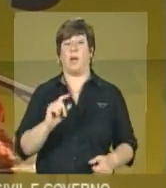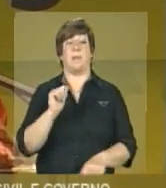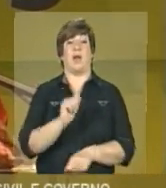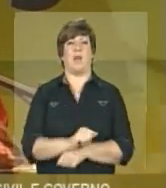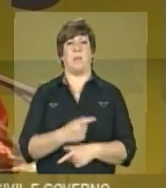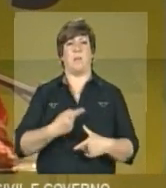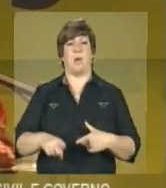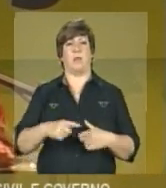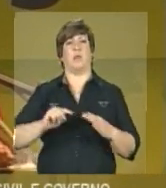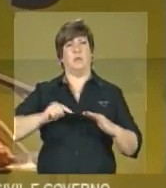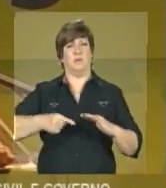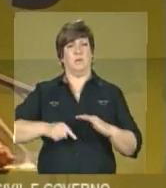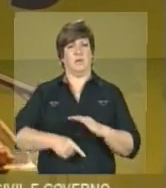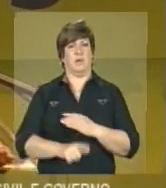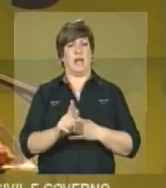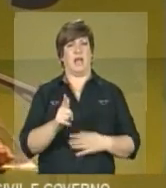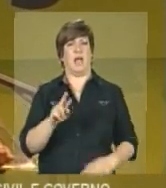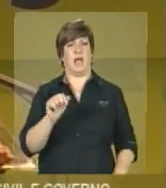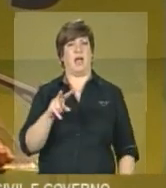de agravar-se.